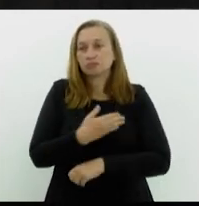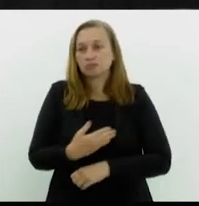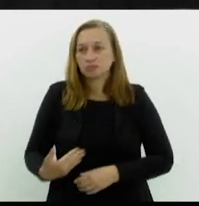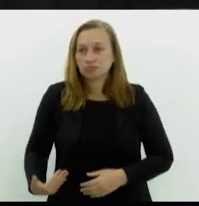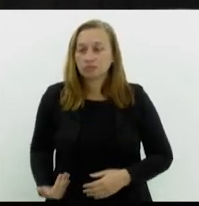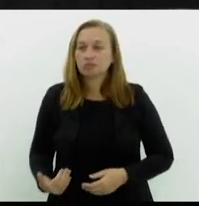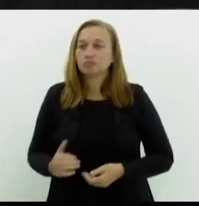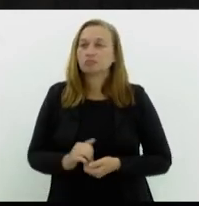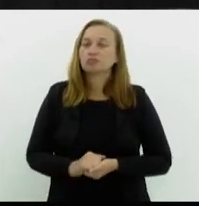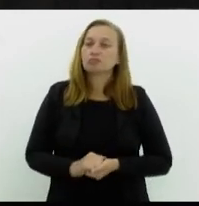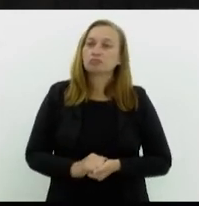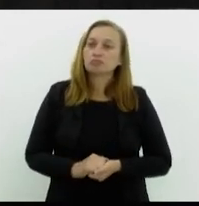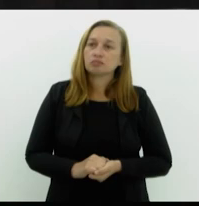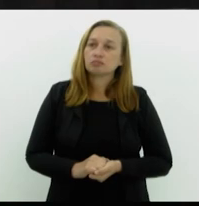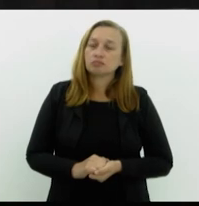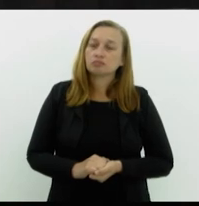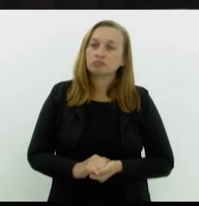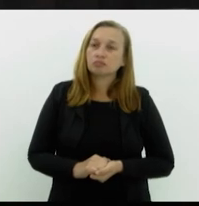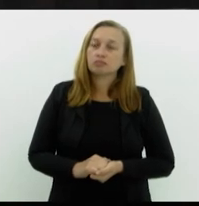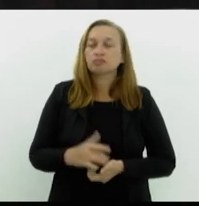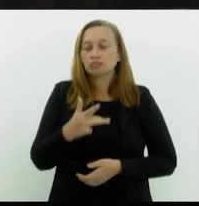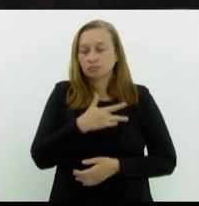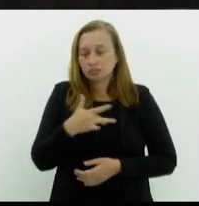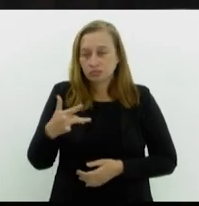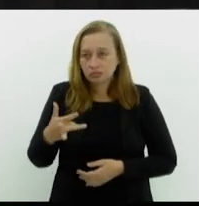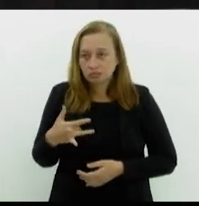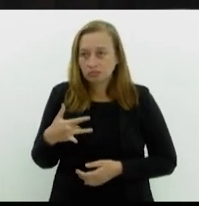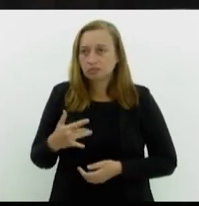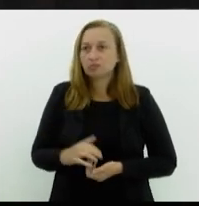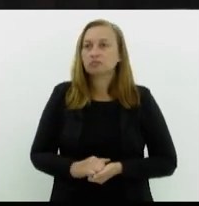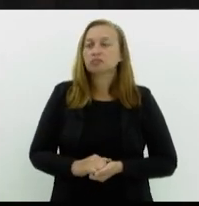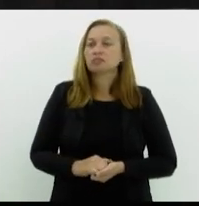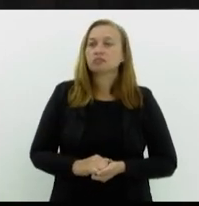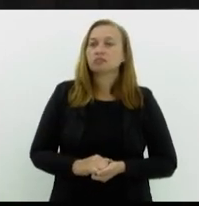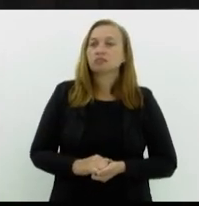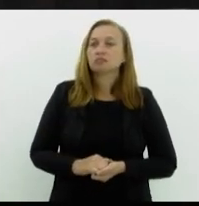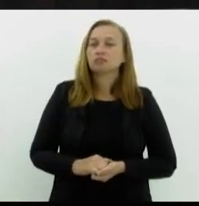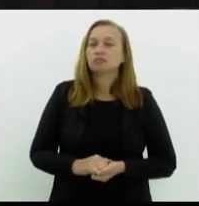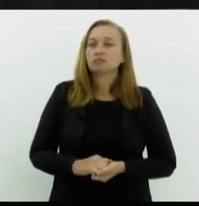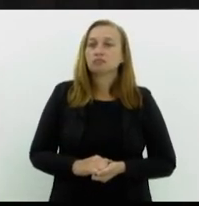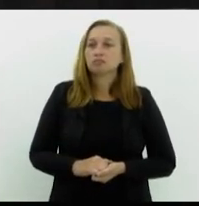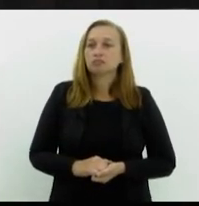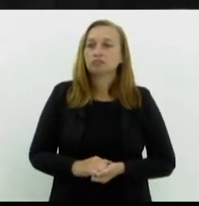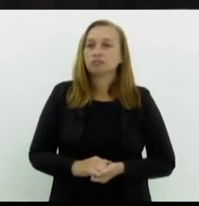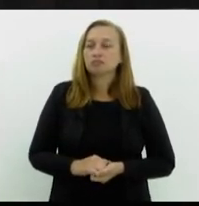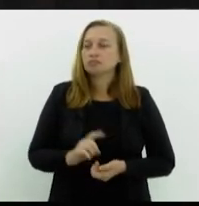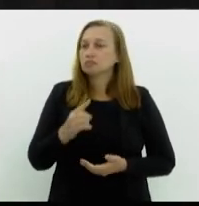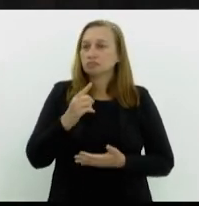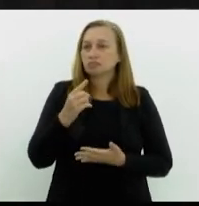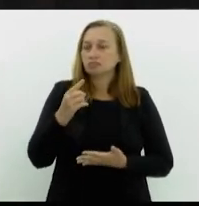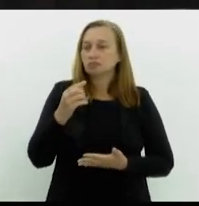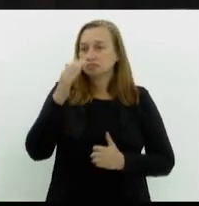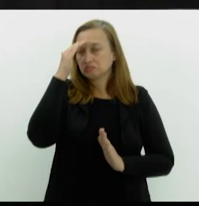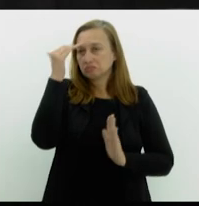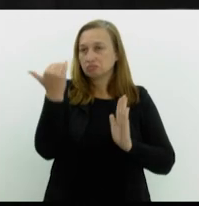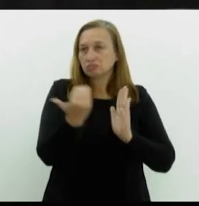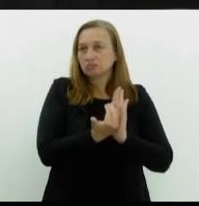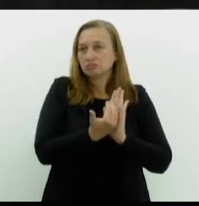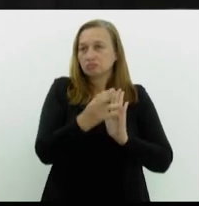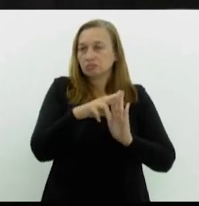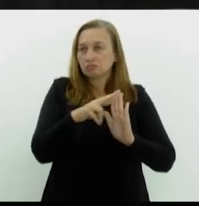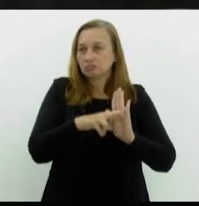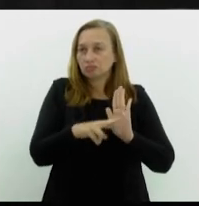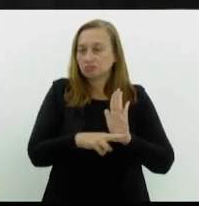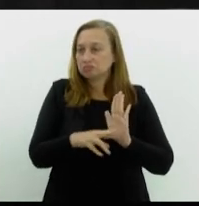de educação, de saúde. Se você não cumpre esse ritual, você